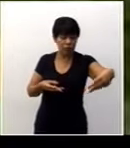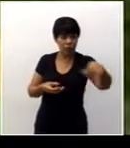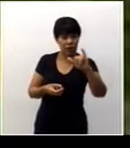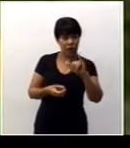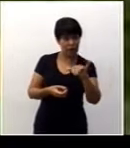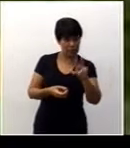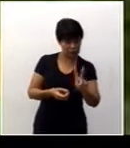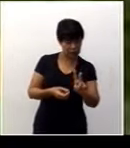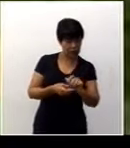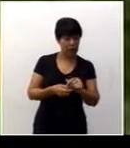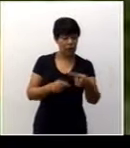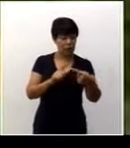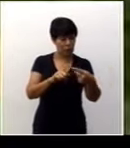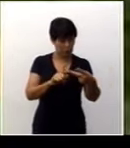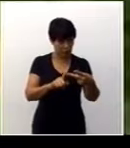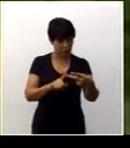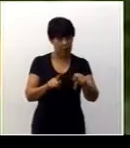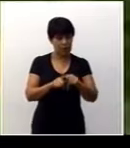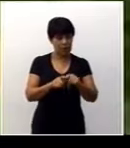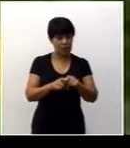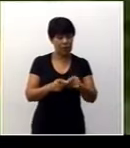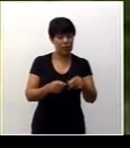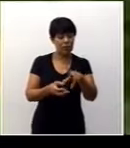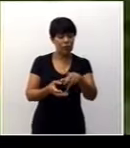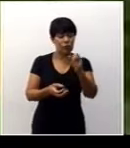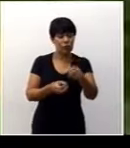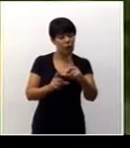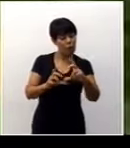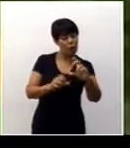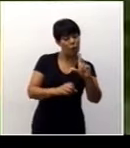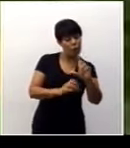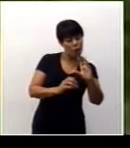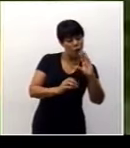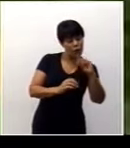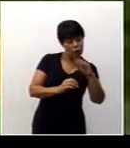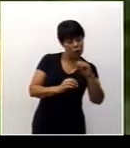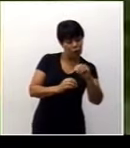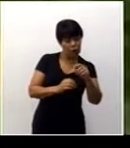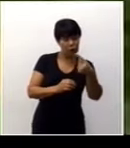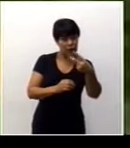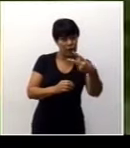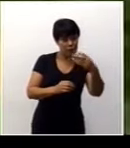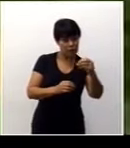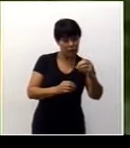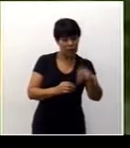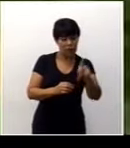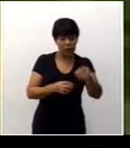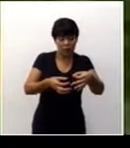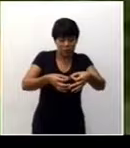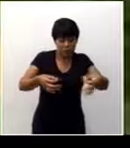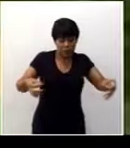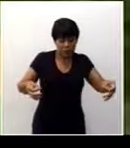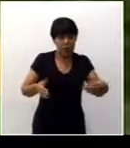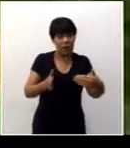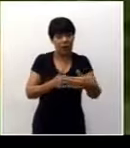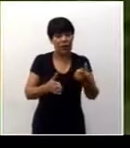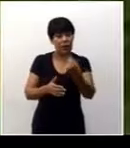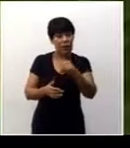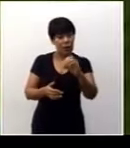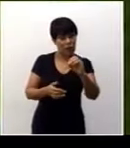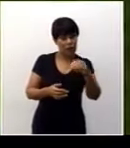Nos Sibers 1 e 2, esse imageador produz imagens de uma faixa de 120 km de largura com resolução de até 80